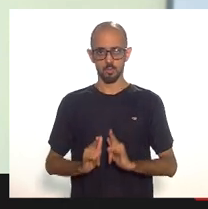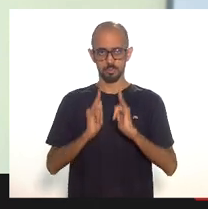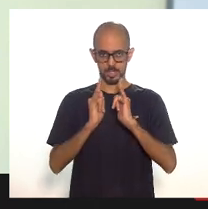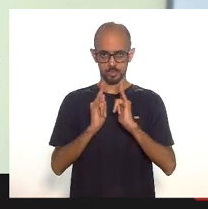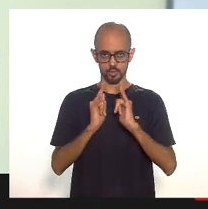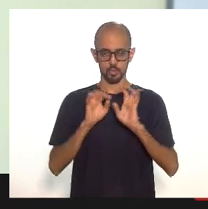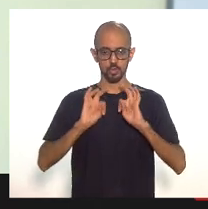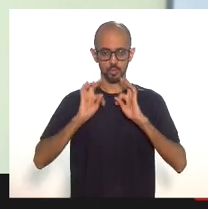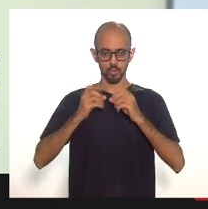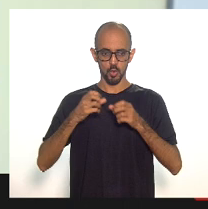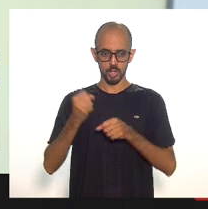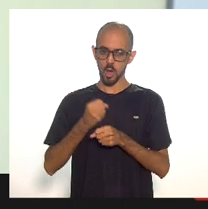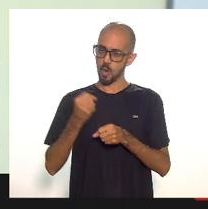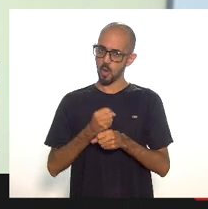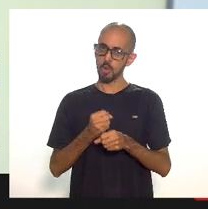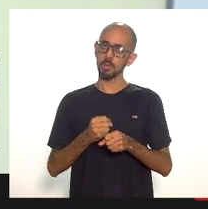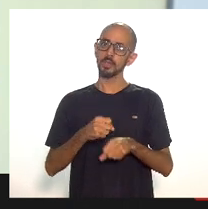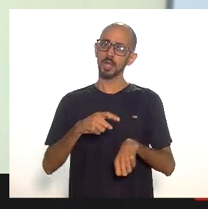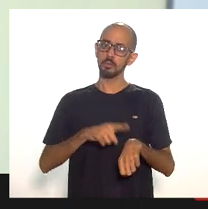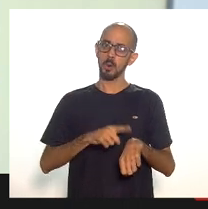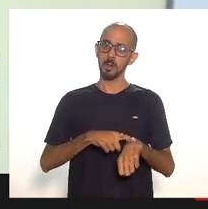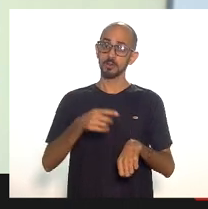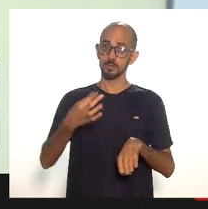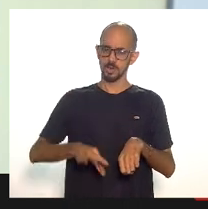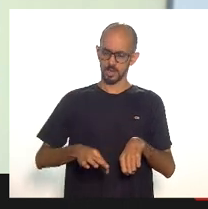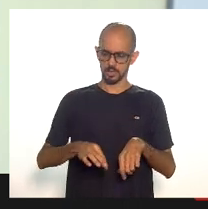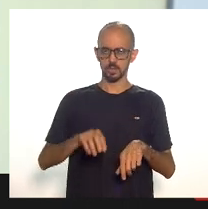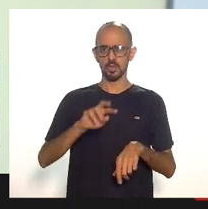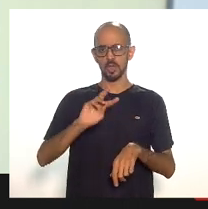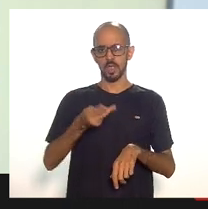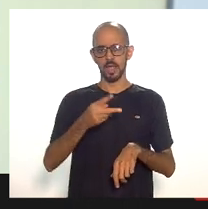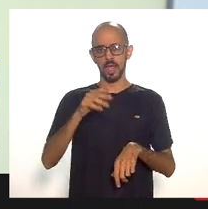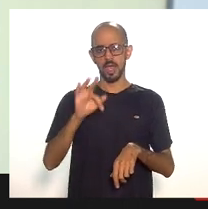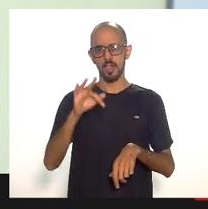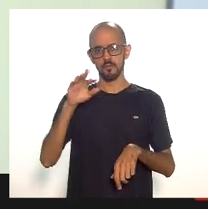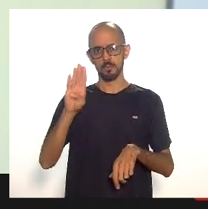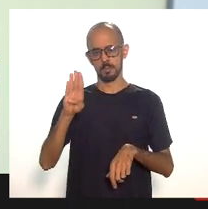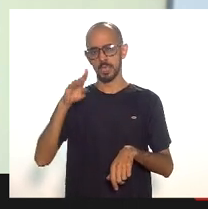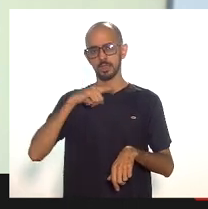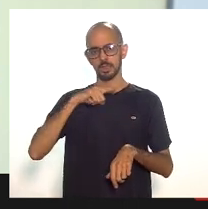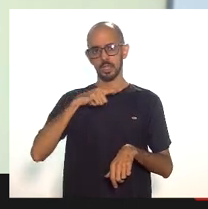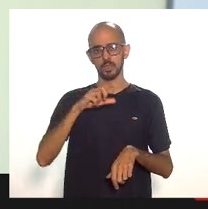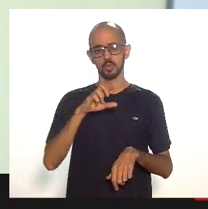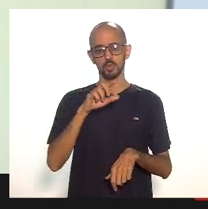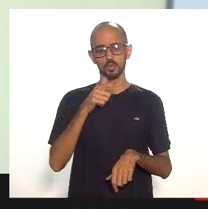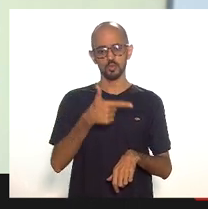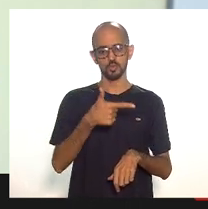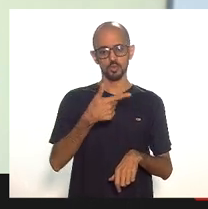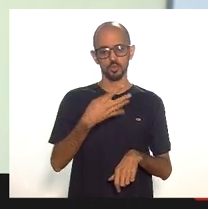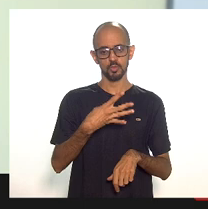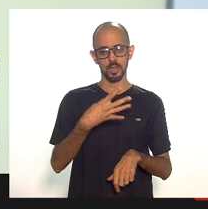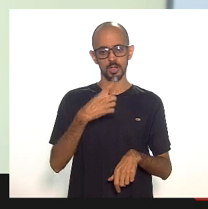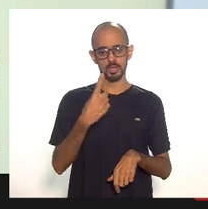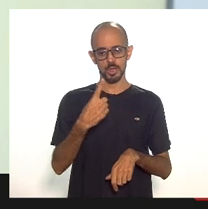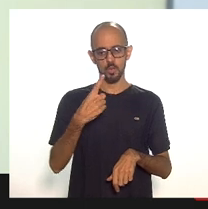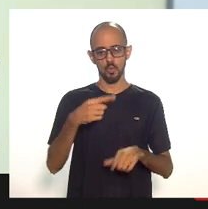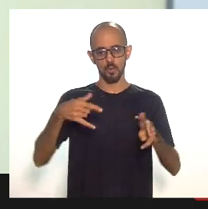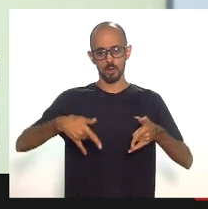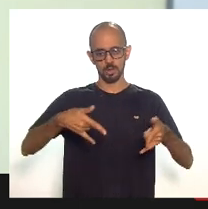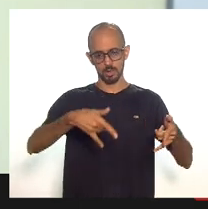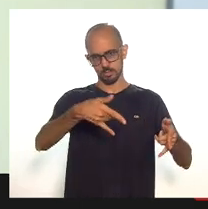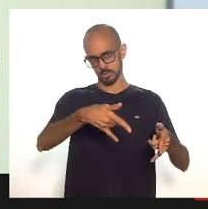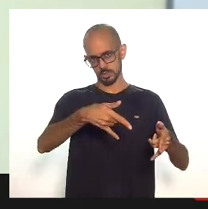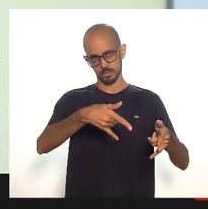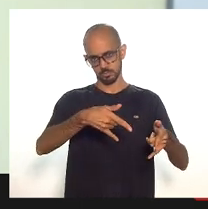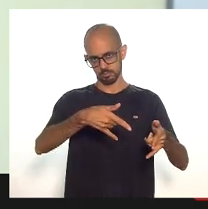obra está dentro do cronograma. O HFB possui 241 leitos. É uma perda significativa,